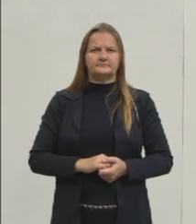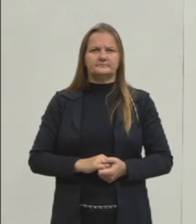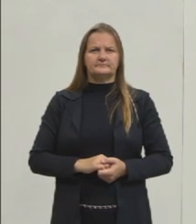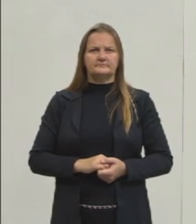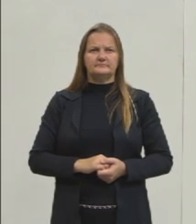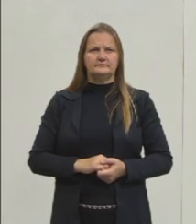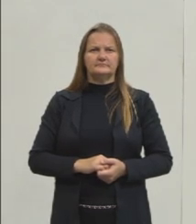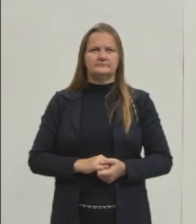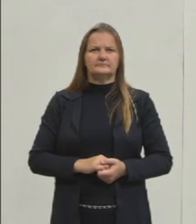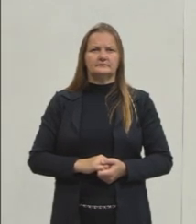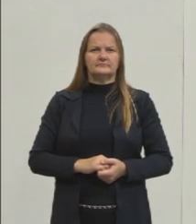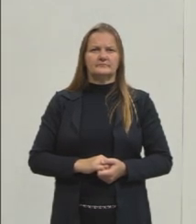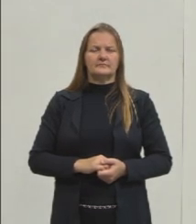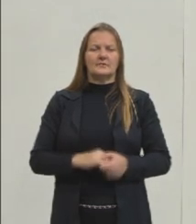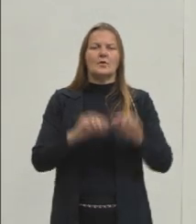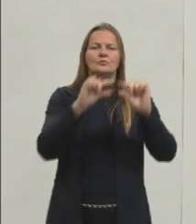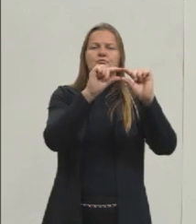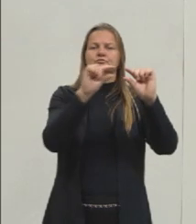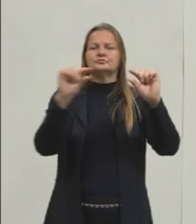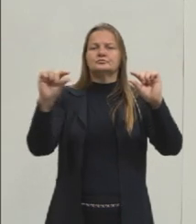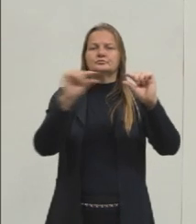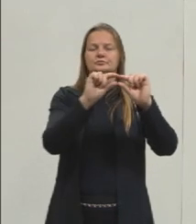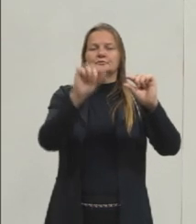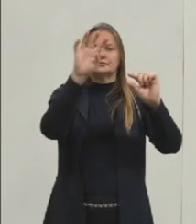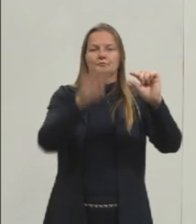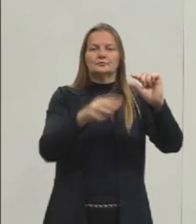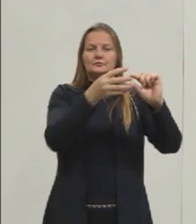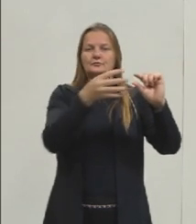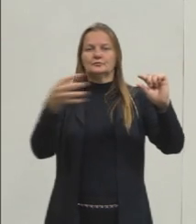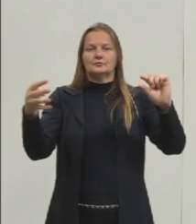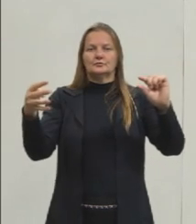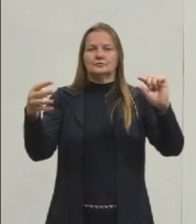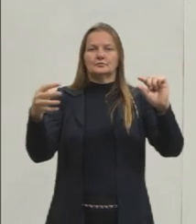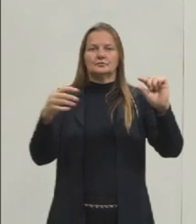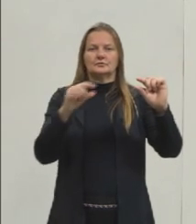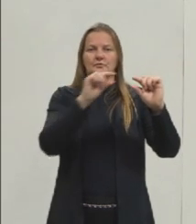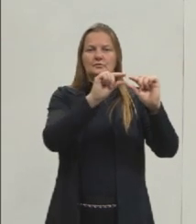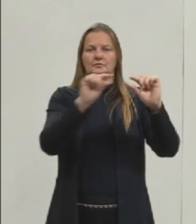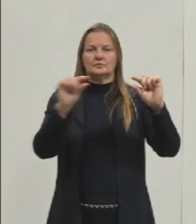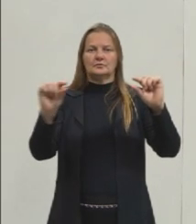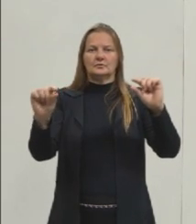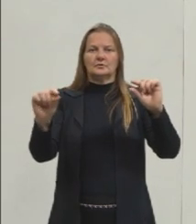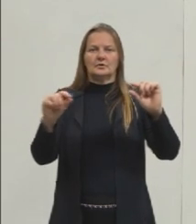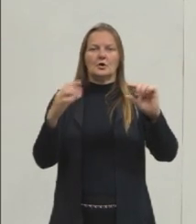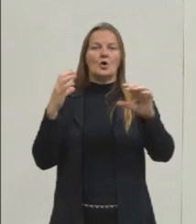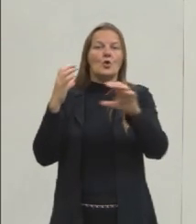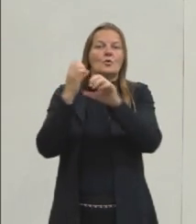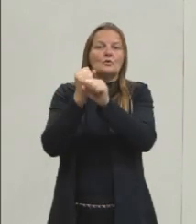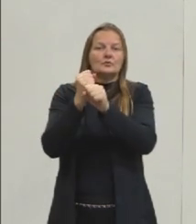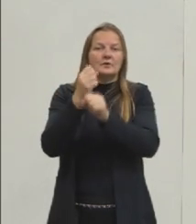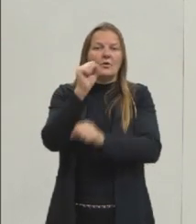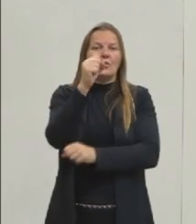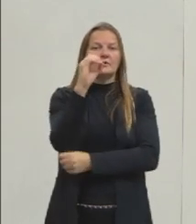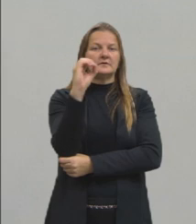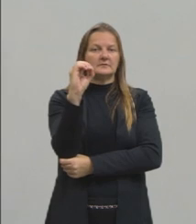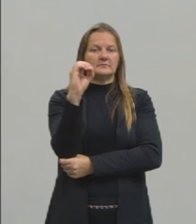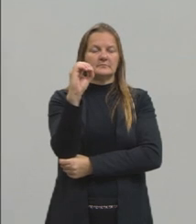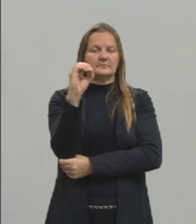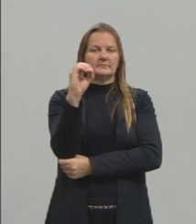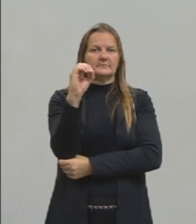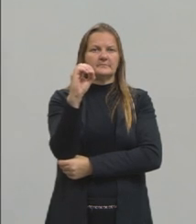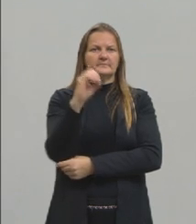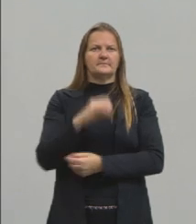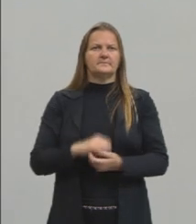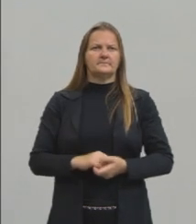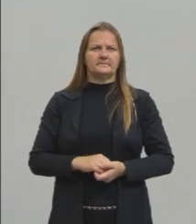nessa linha total de homem na primeira Na segunda e na terceira série são 80 homens